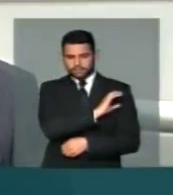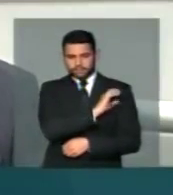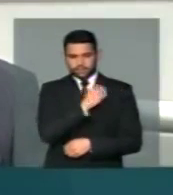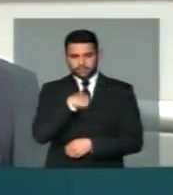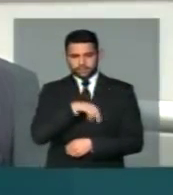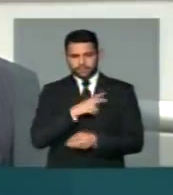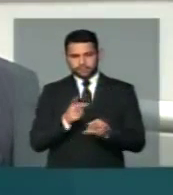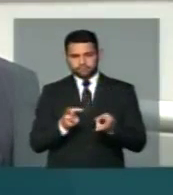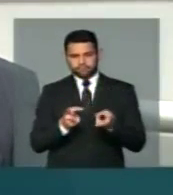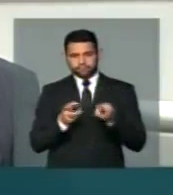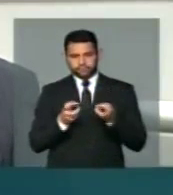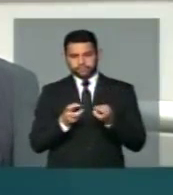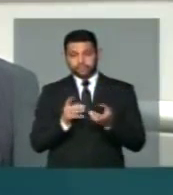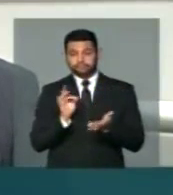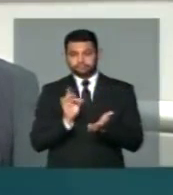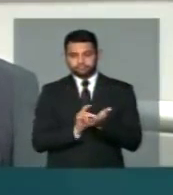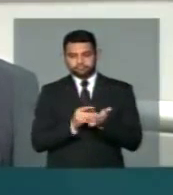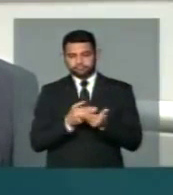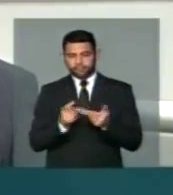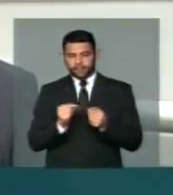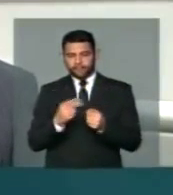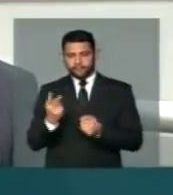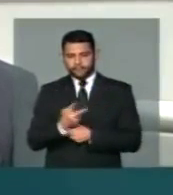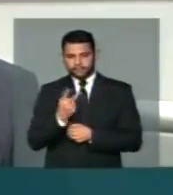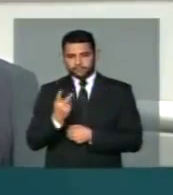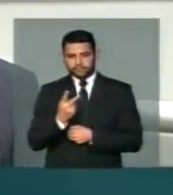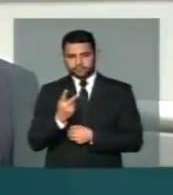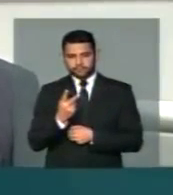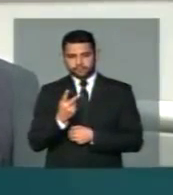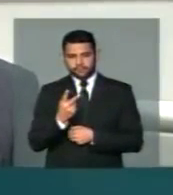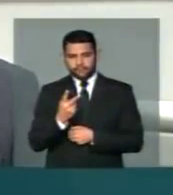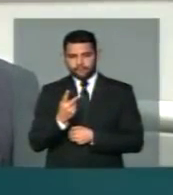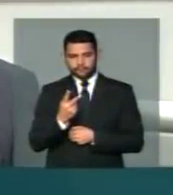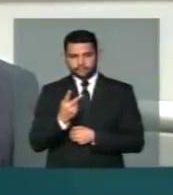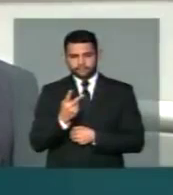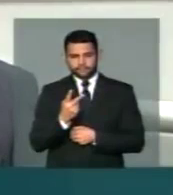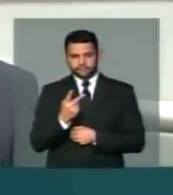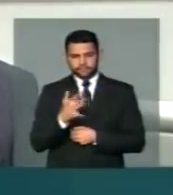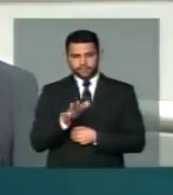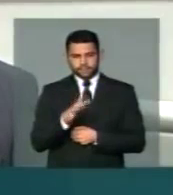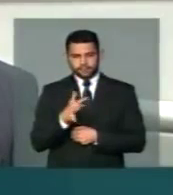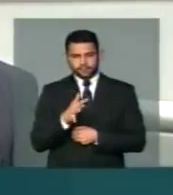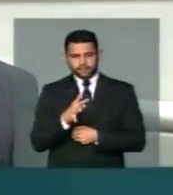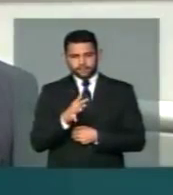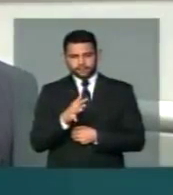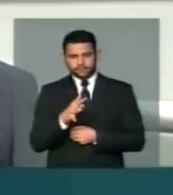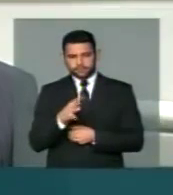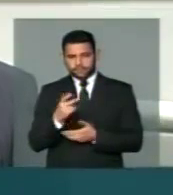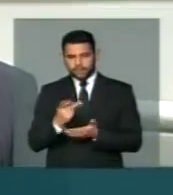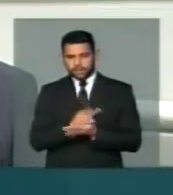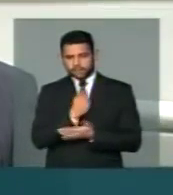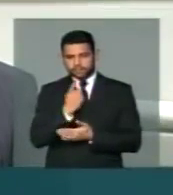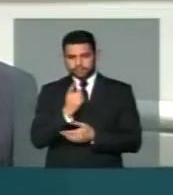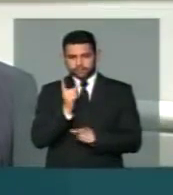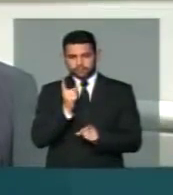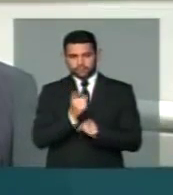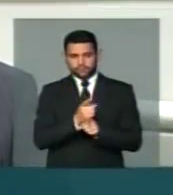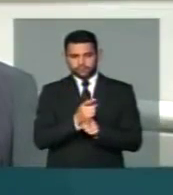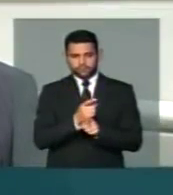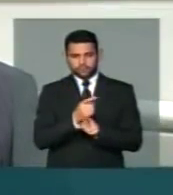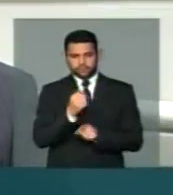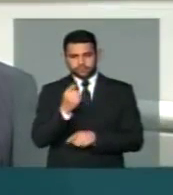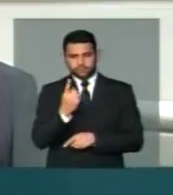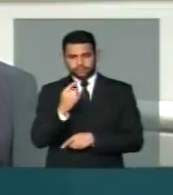nós identificamos realmente um prejuízo que, pelo menos num caso, nós identificamos um prejuízo